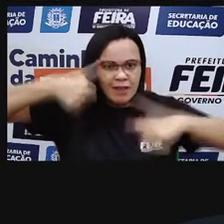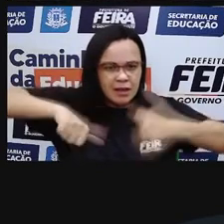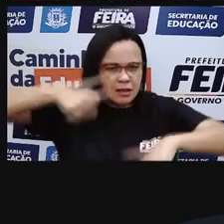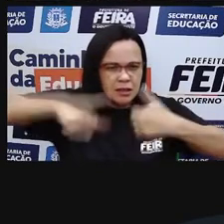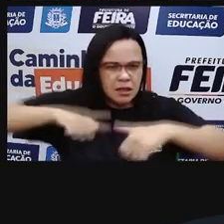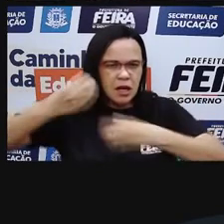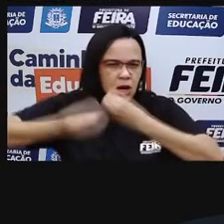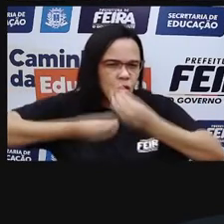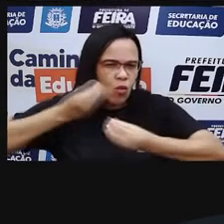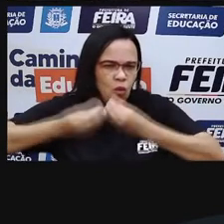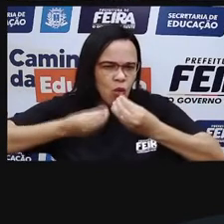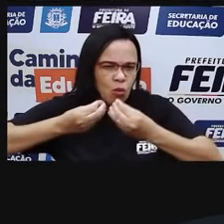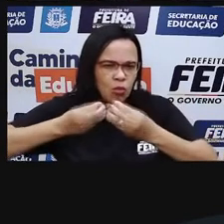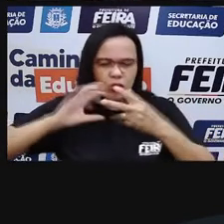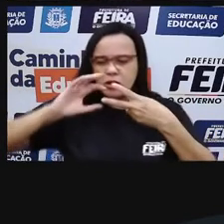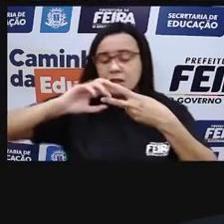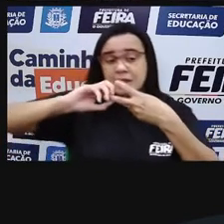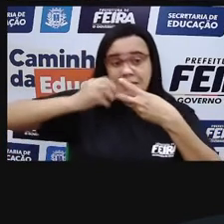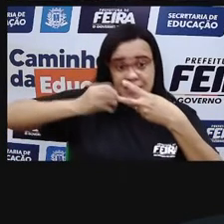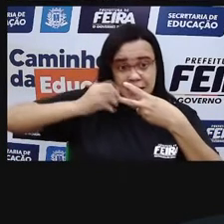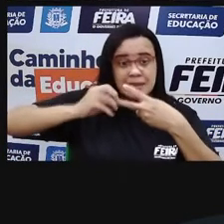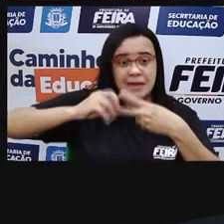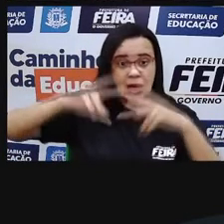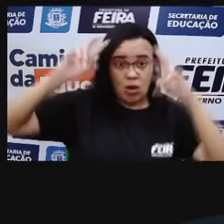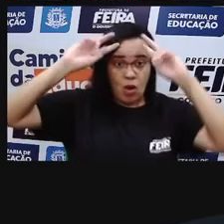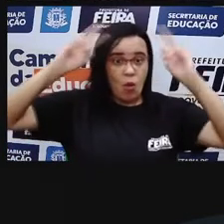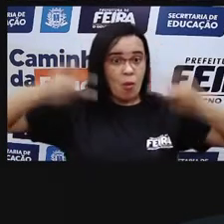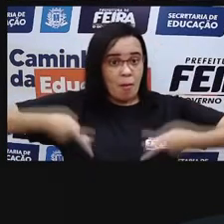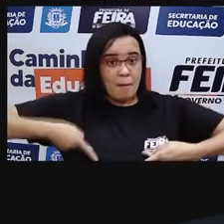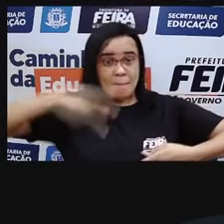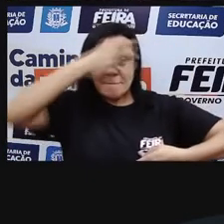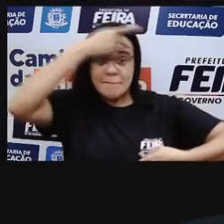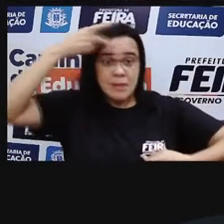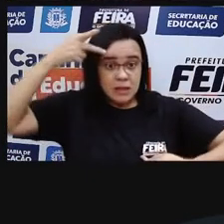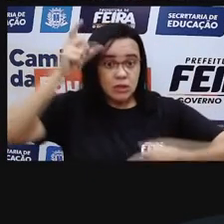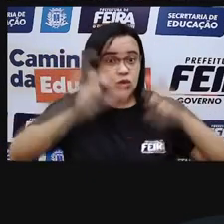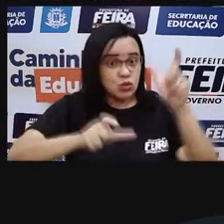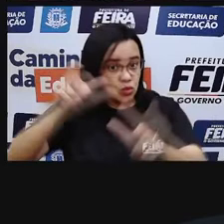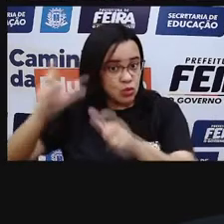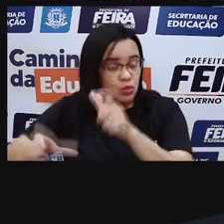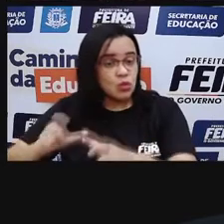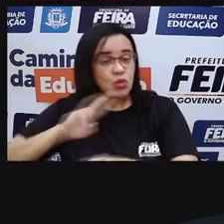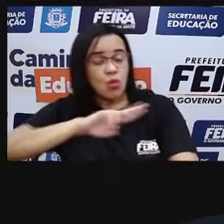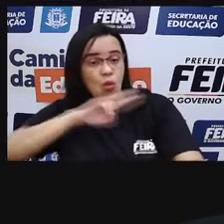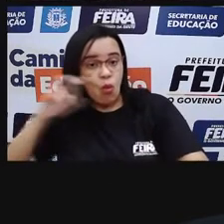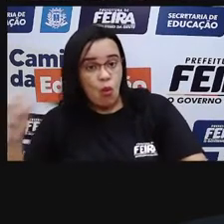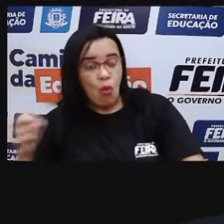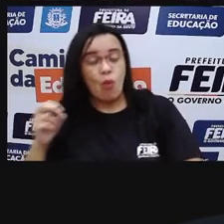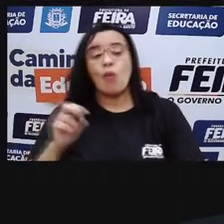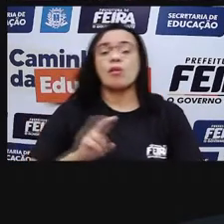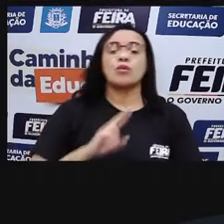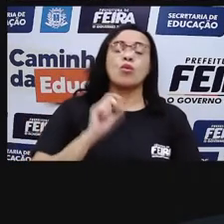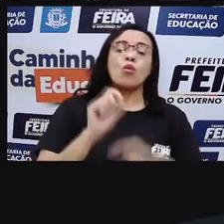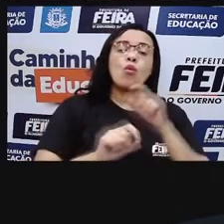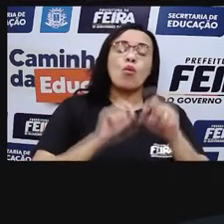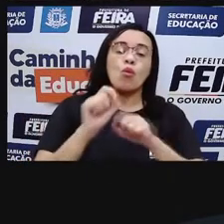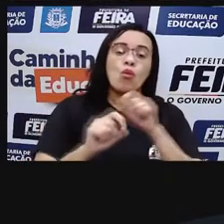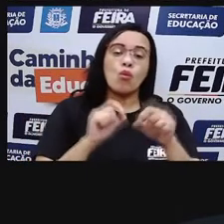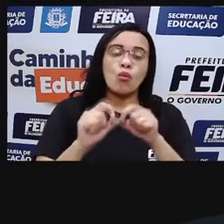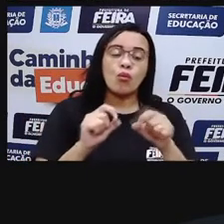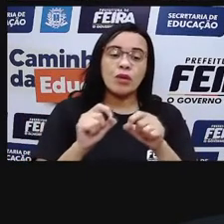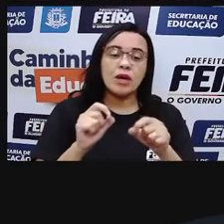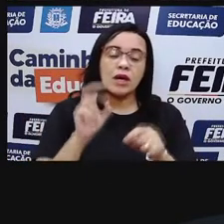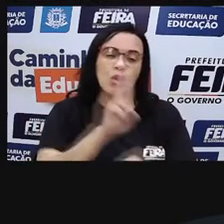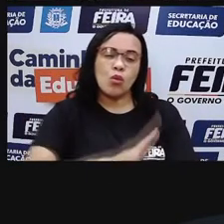ou células humanas, né, tecido humano, ou então, no passado se utilizou muito, hoje em dia a gente